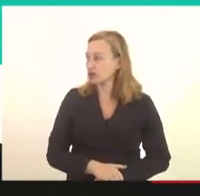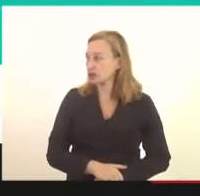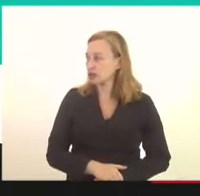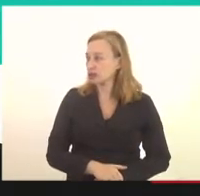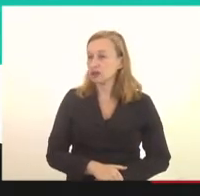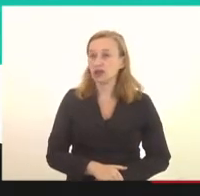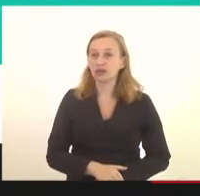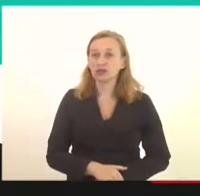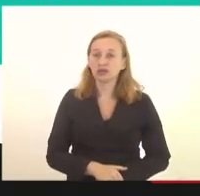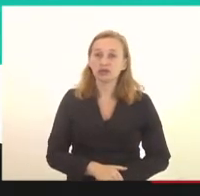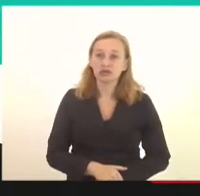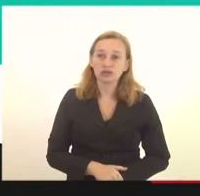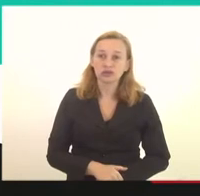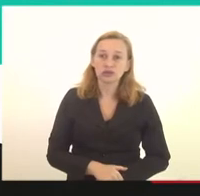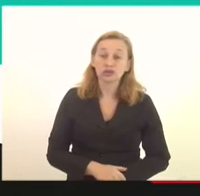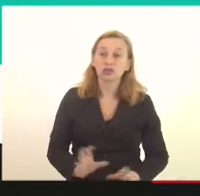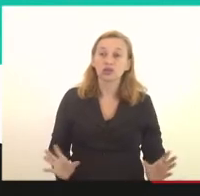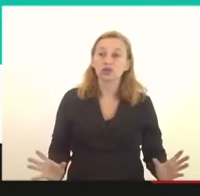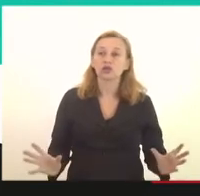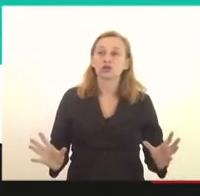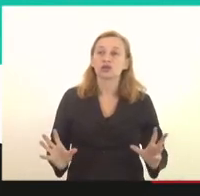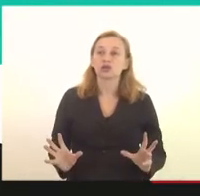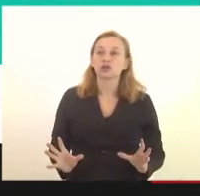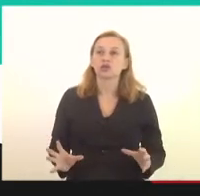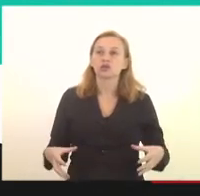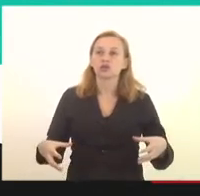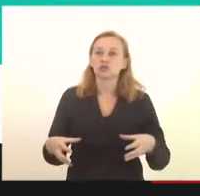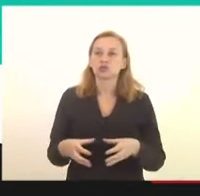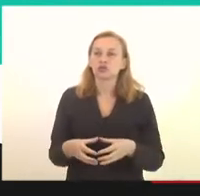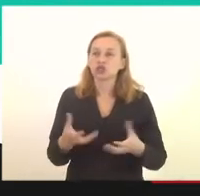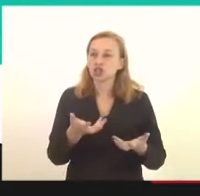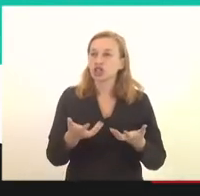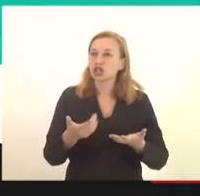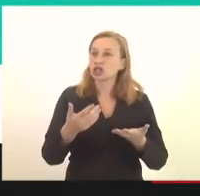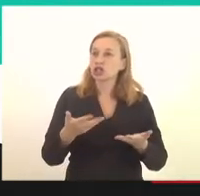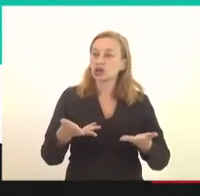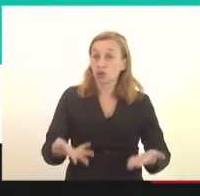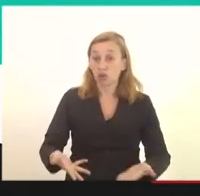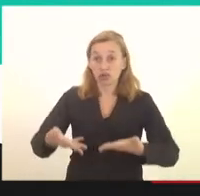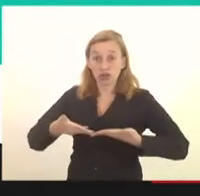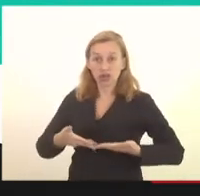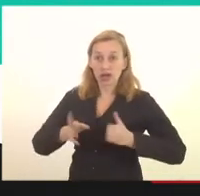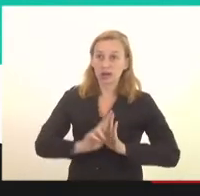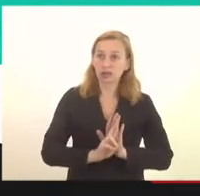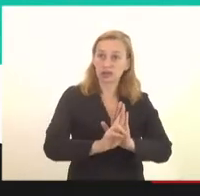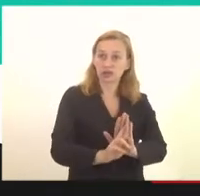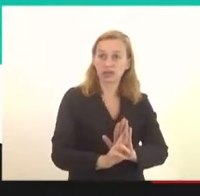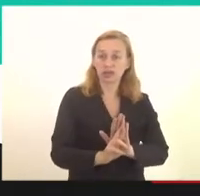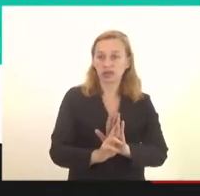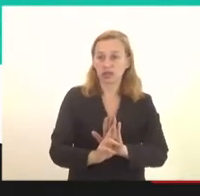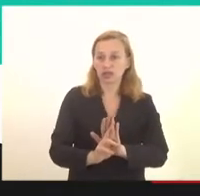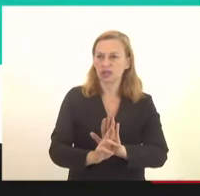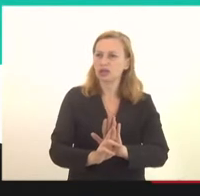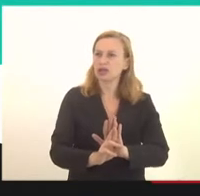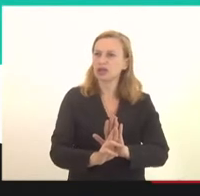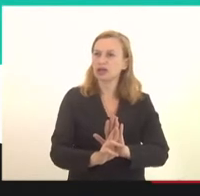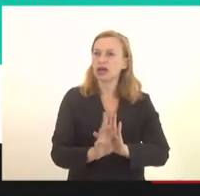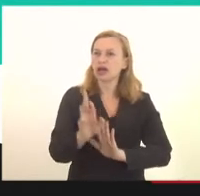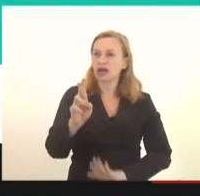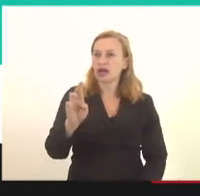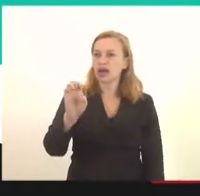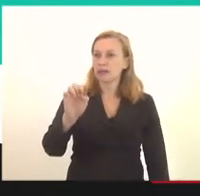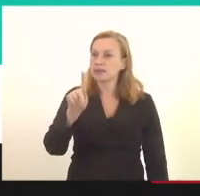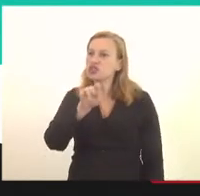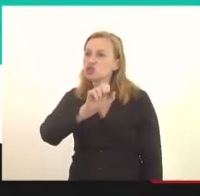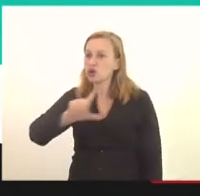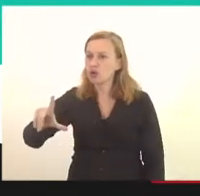eu fazer as perguntas em conjunto, eu queria convidar o representante da Repsol também para fazer